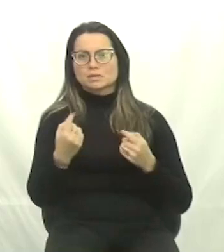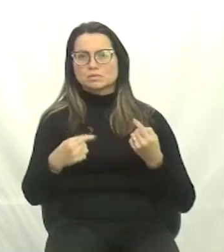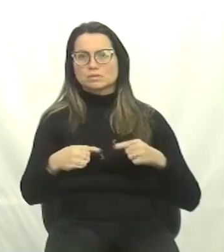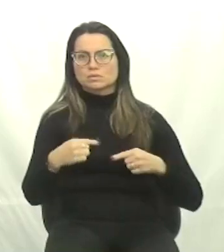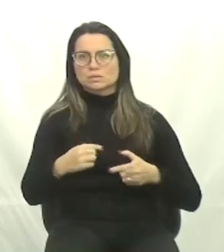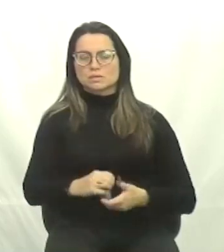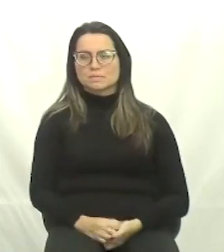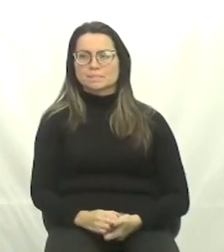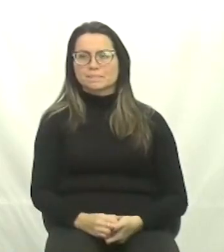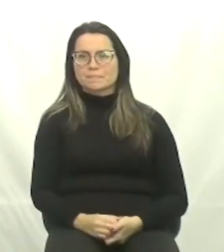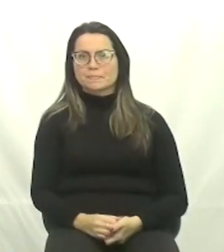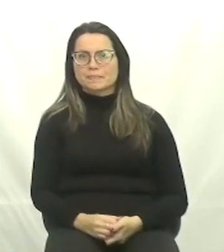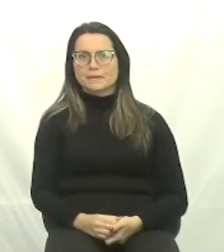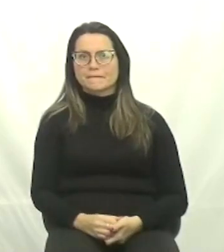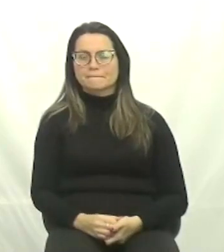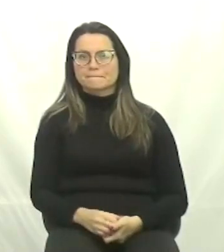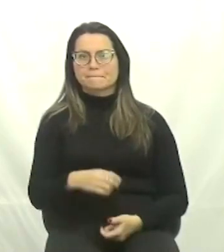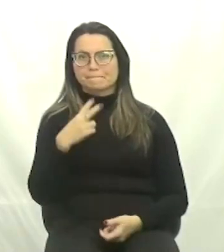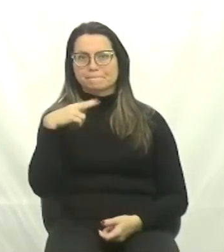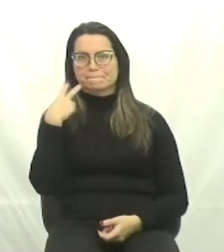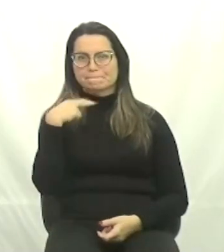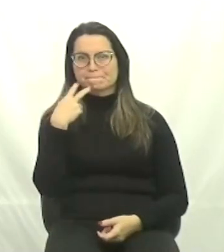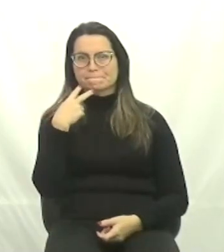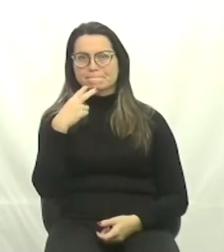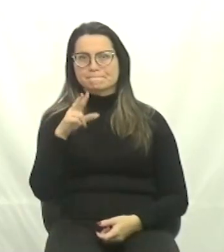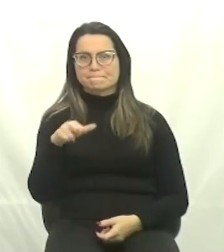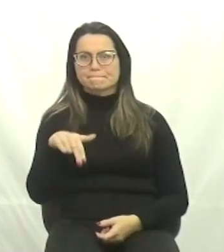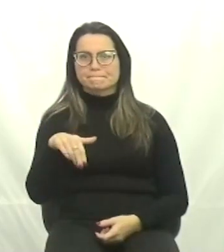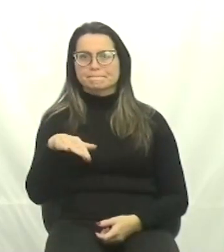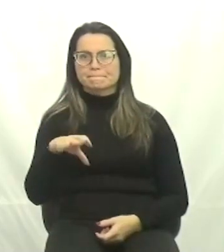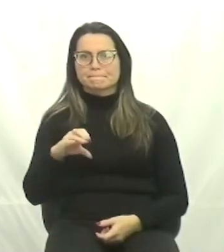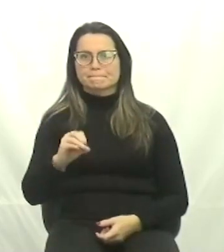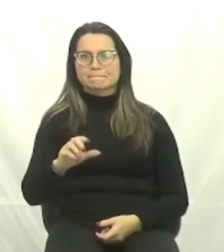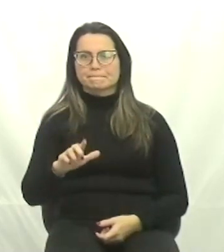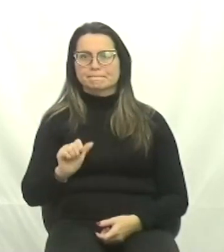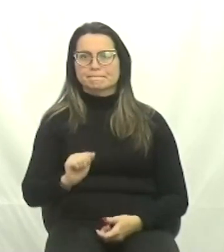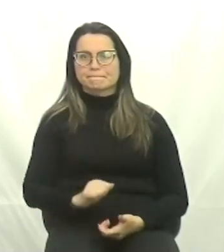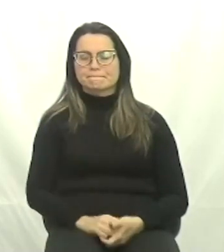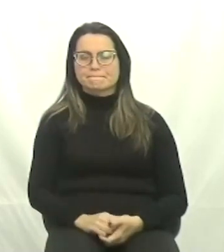discussão. Com a palavra, vereador Nicola Martins.